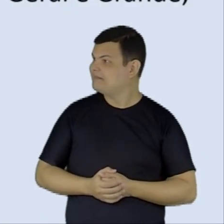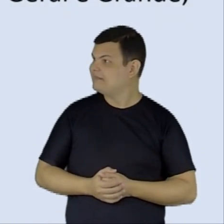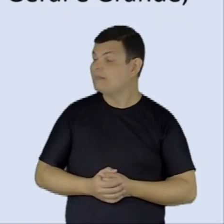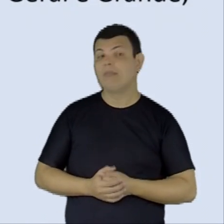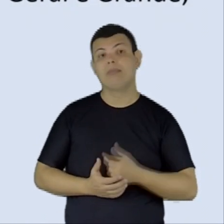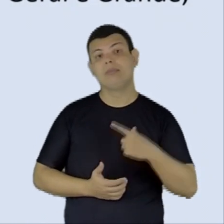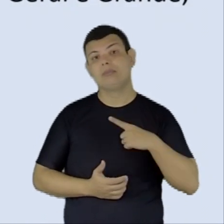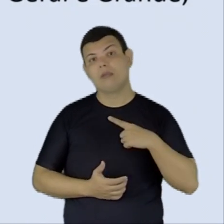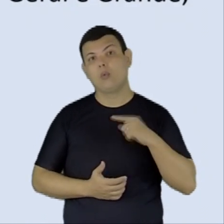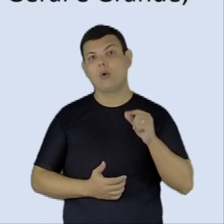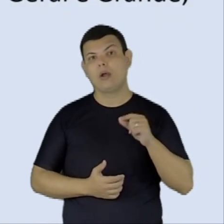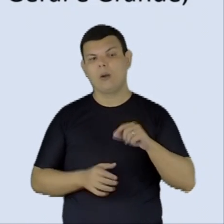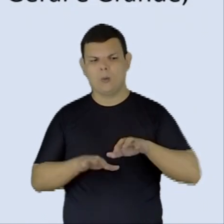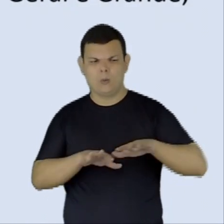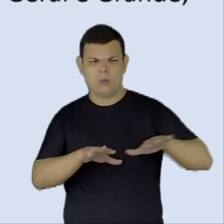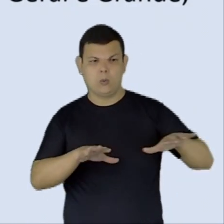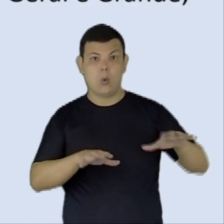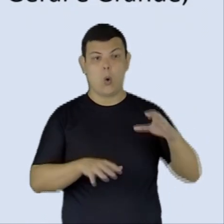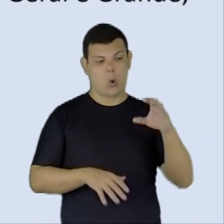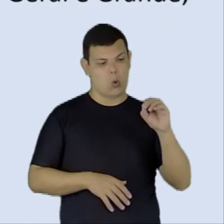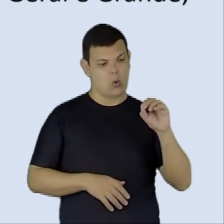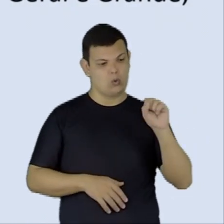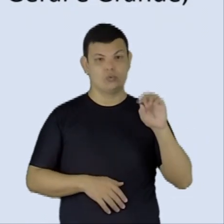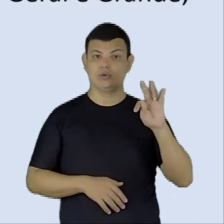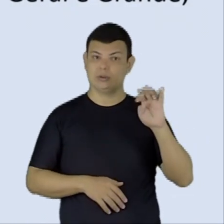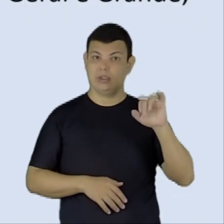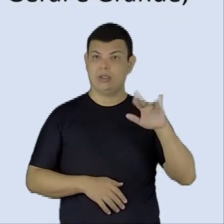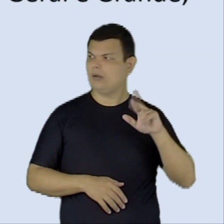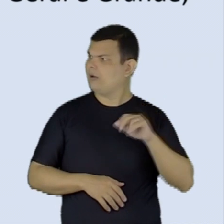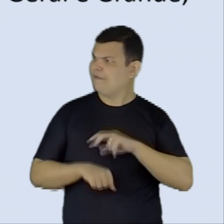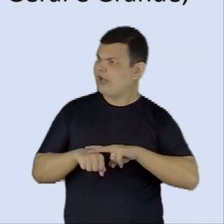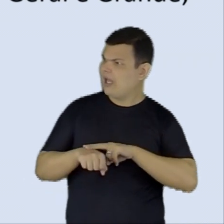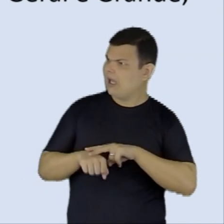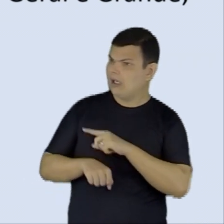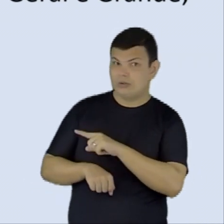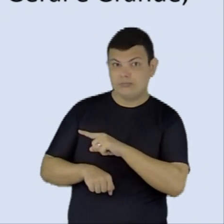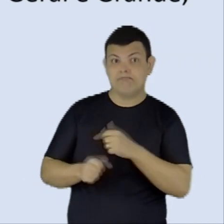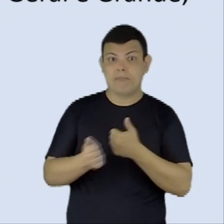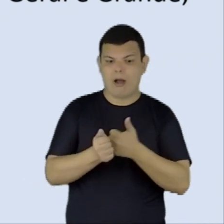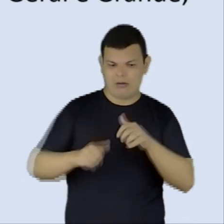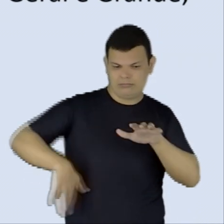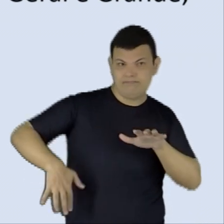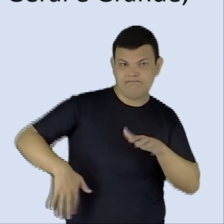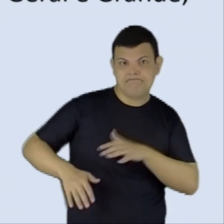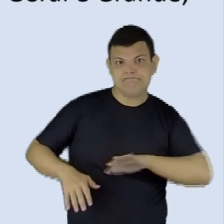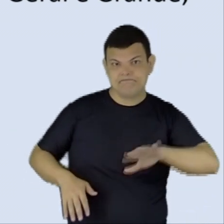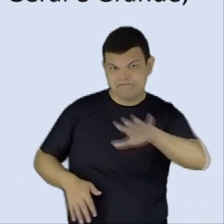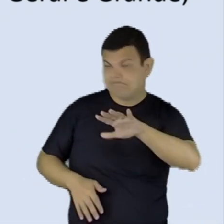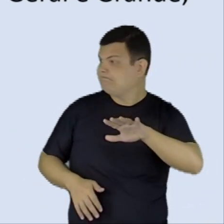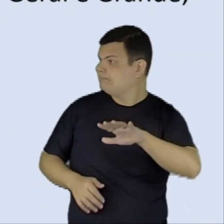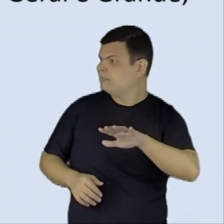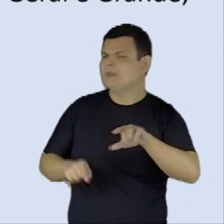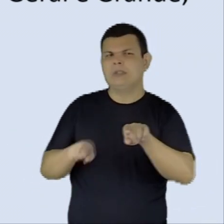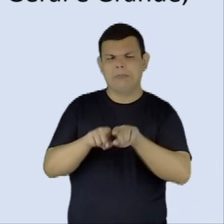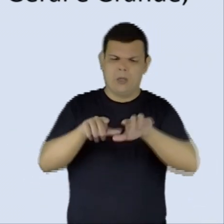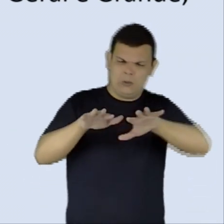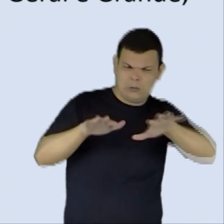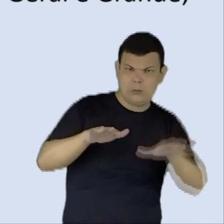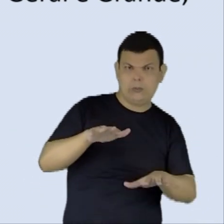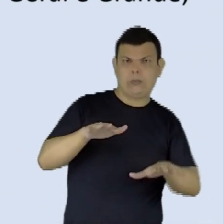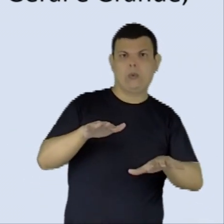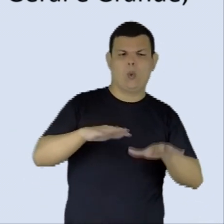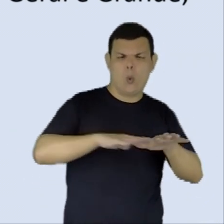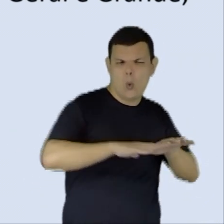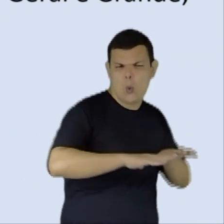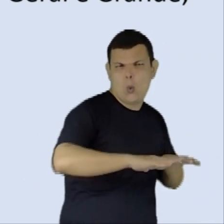É formada pela planície costeira, essa área em verde no litoral. Áreas mais rebaixadas, essas